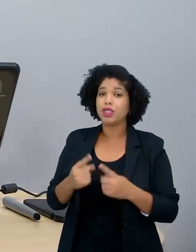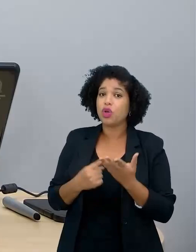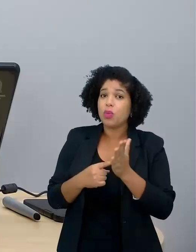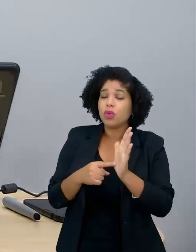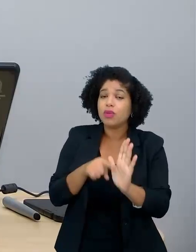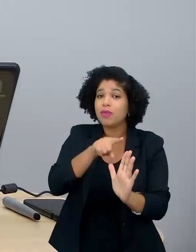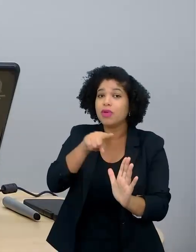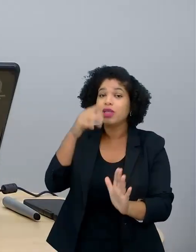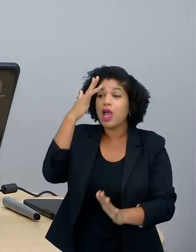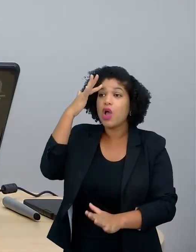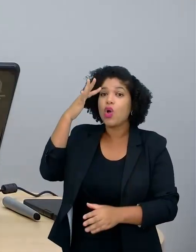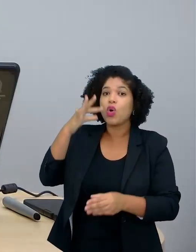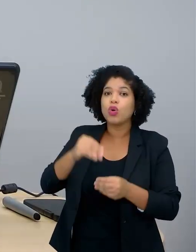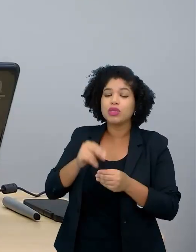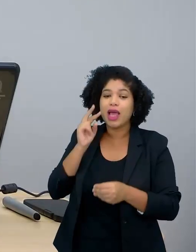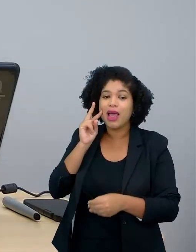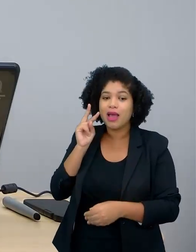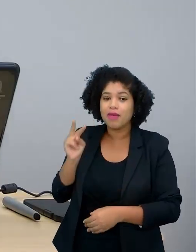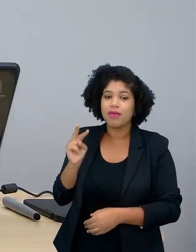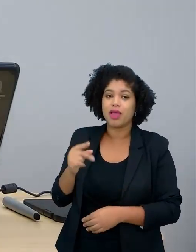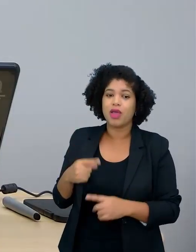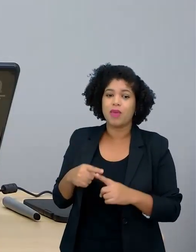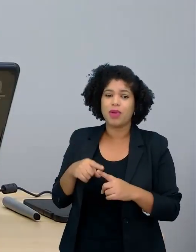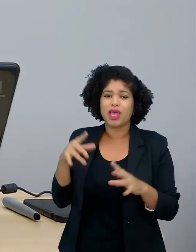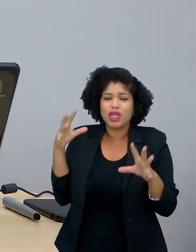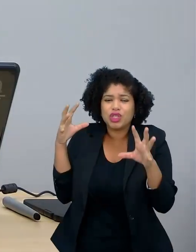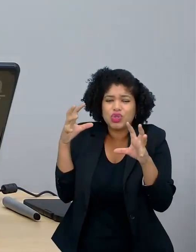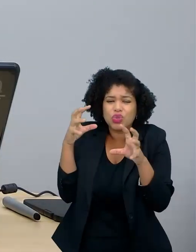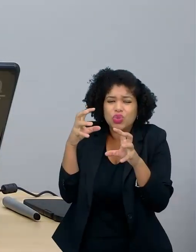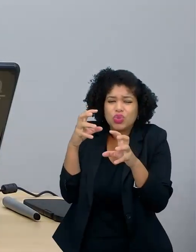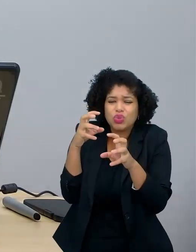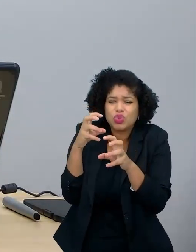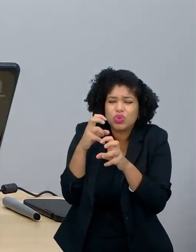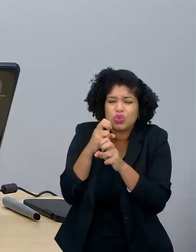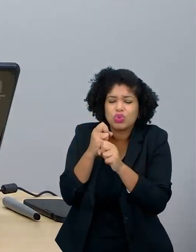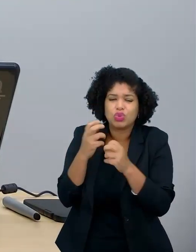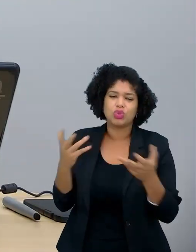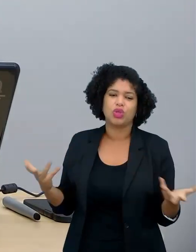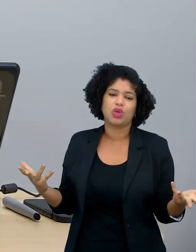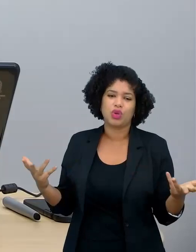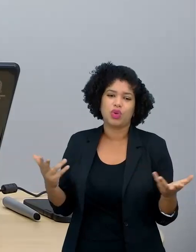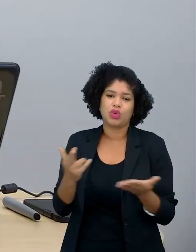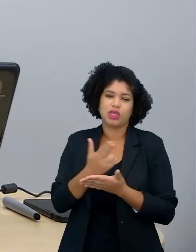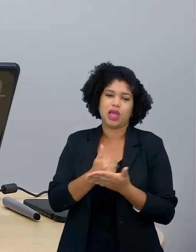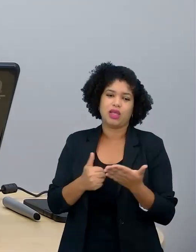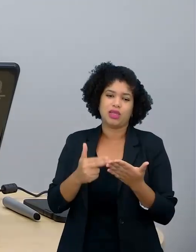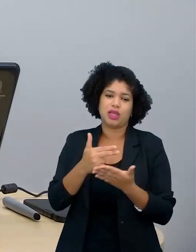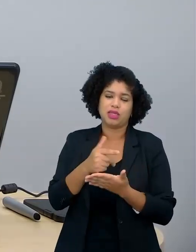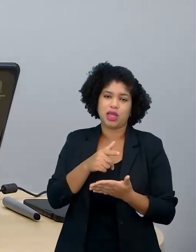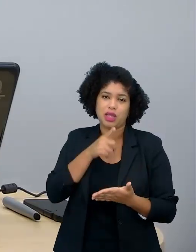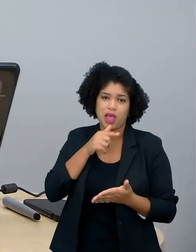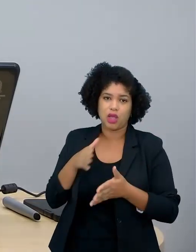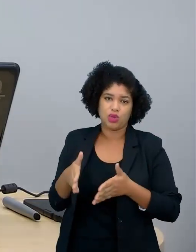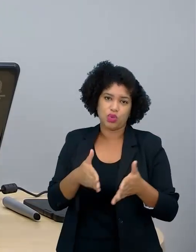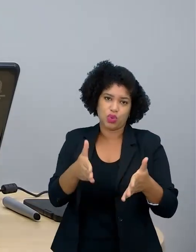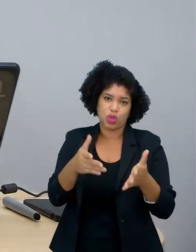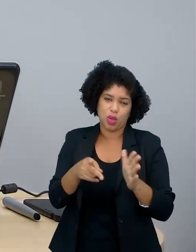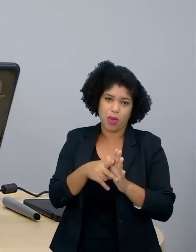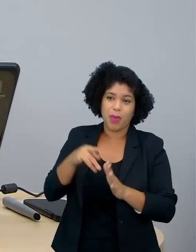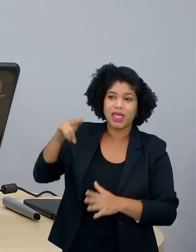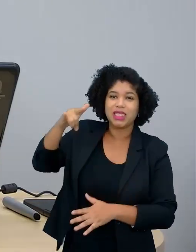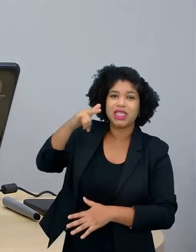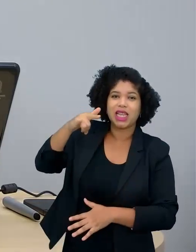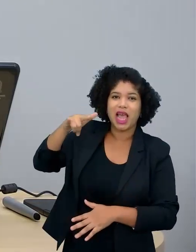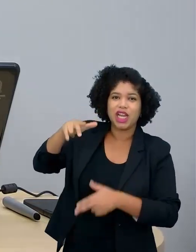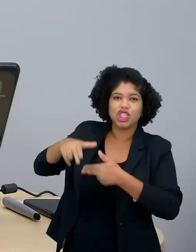para vocês conseguirem enxergar na tela, porque eu acho que fica escuro, né? Porque estava escuro aí o desenho do rio aí na imagem de satélite.